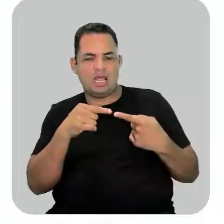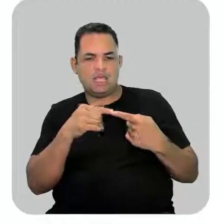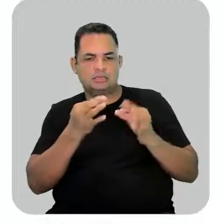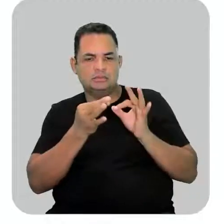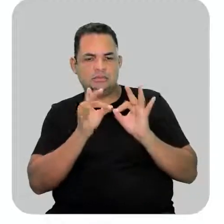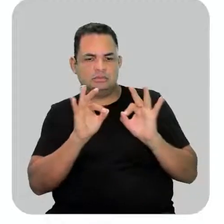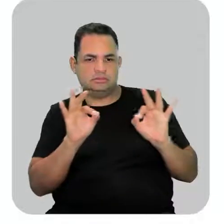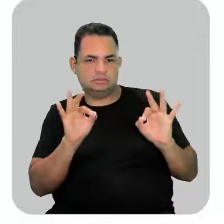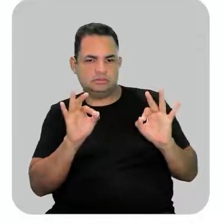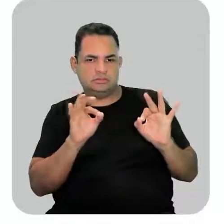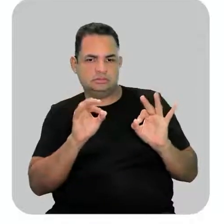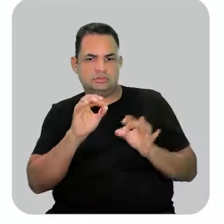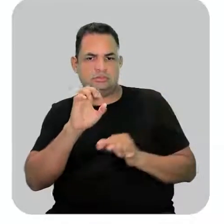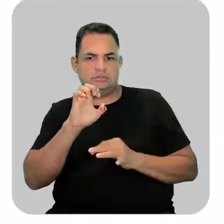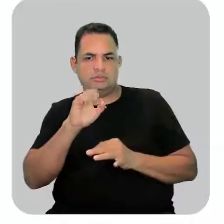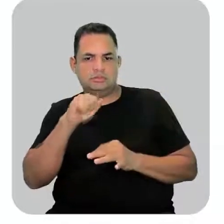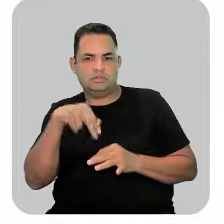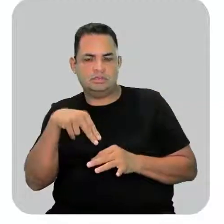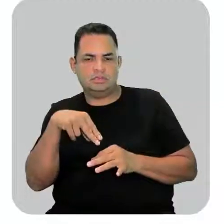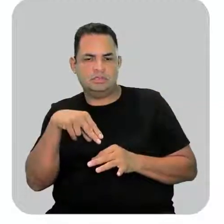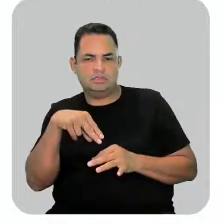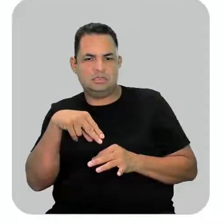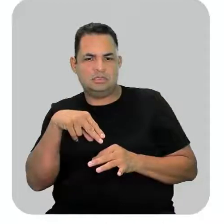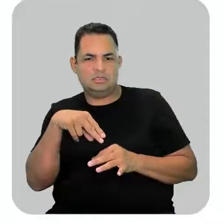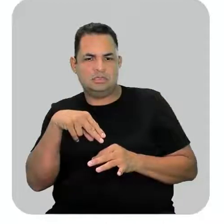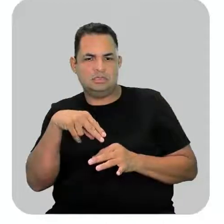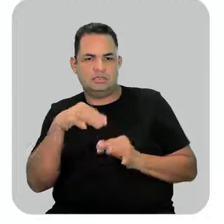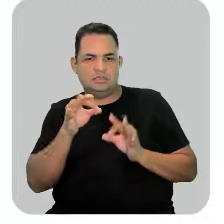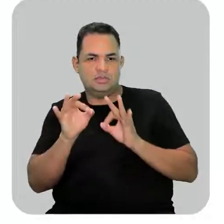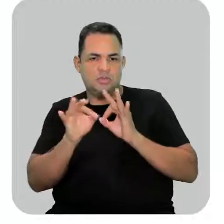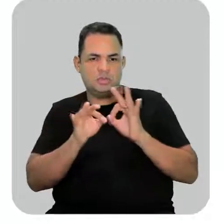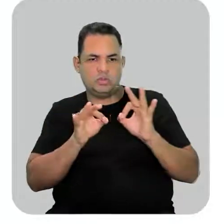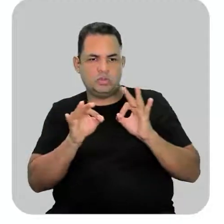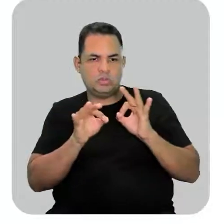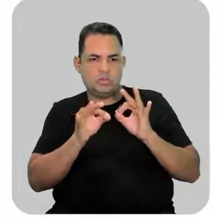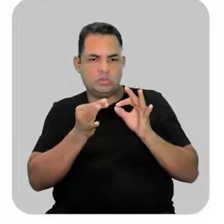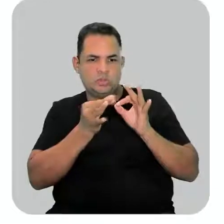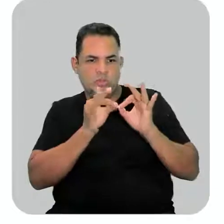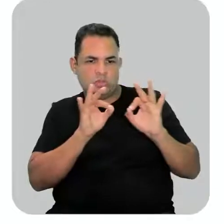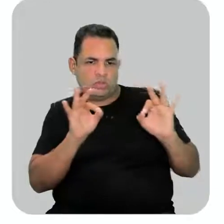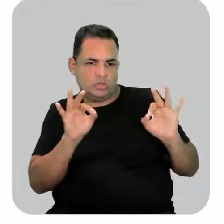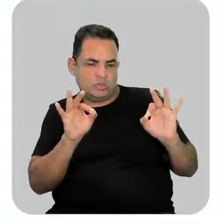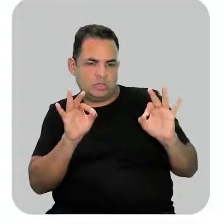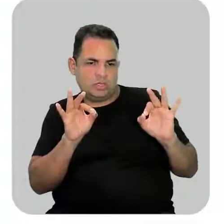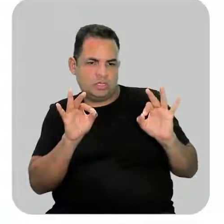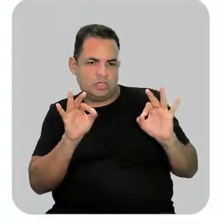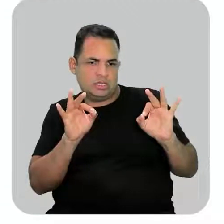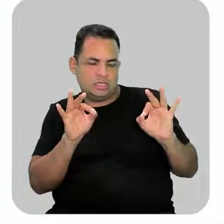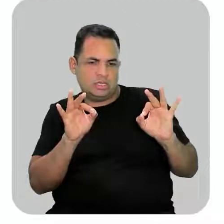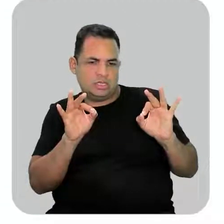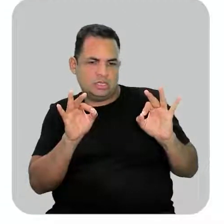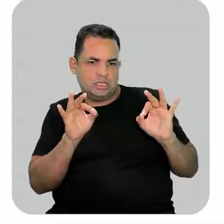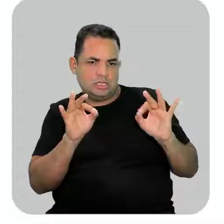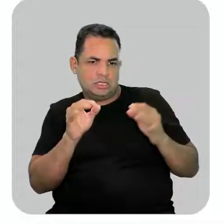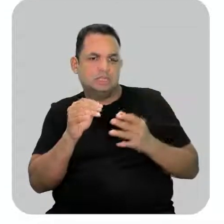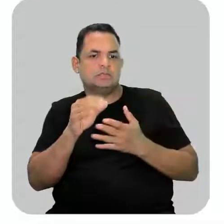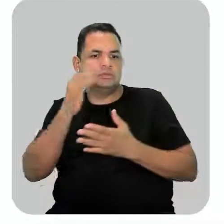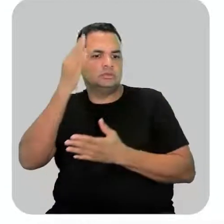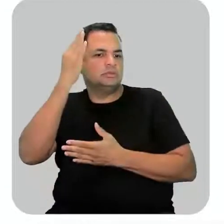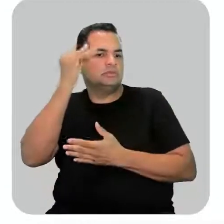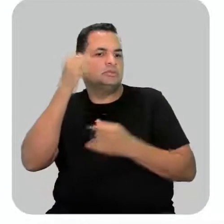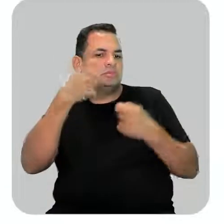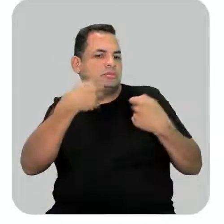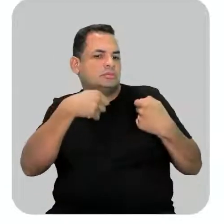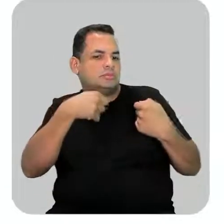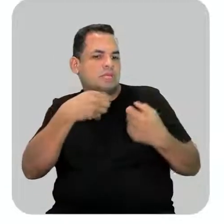porque ó, an significa que é ligação simples, eu vou traçar aqui ó, a ligação simples entre os carbonos. Eu sei que esse precisa